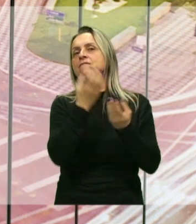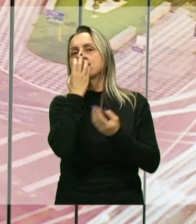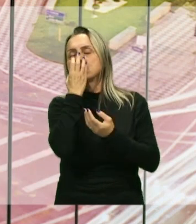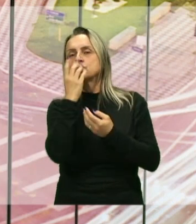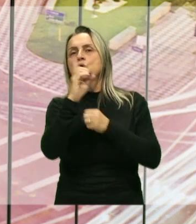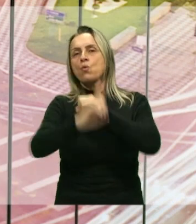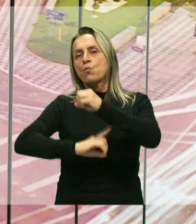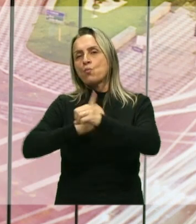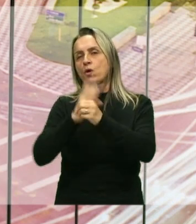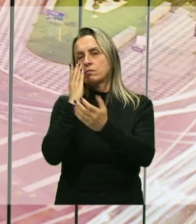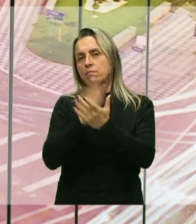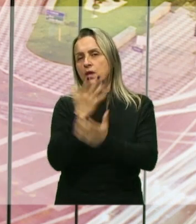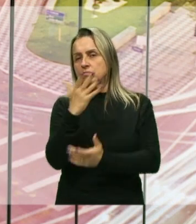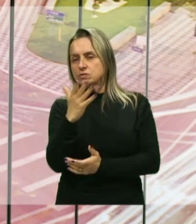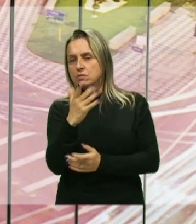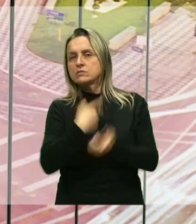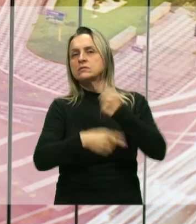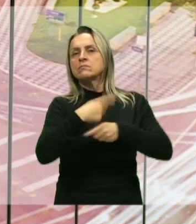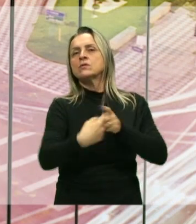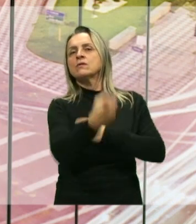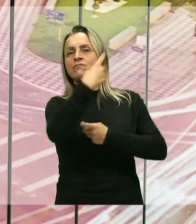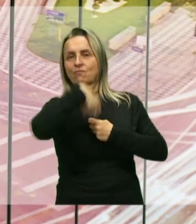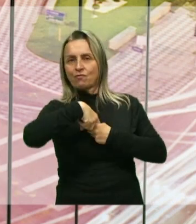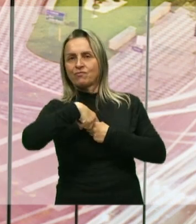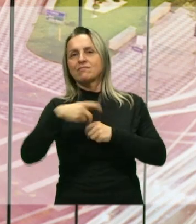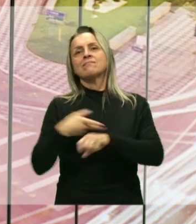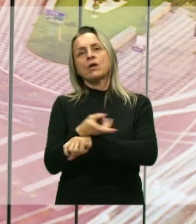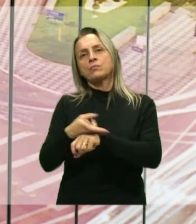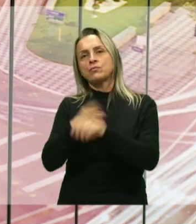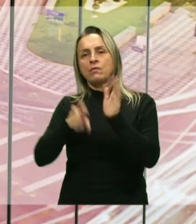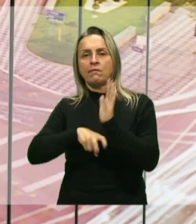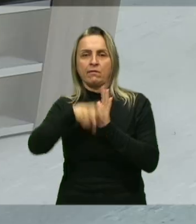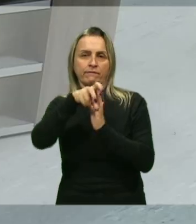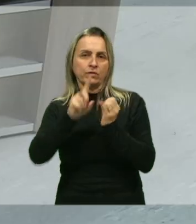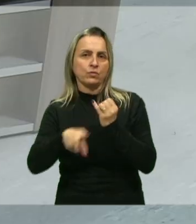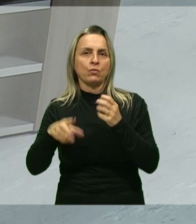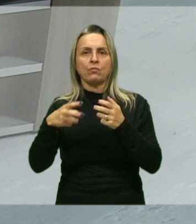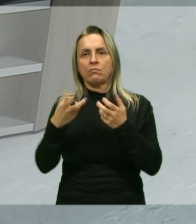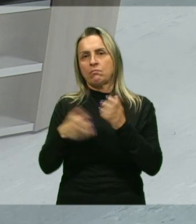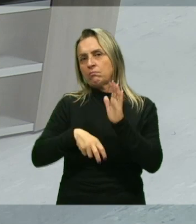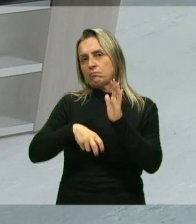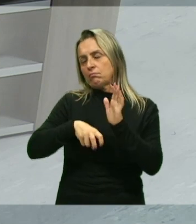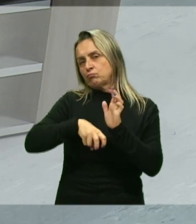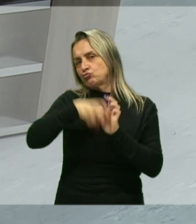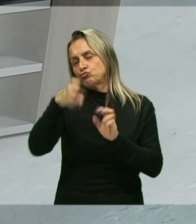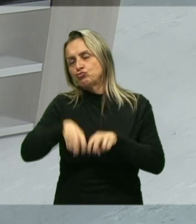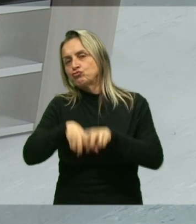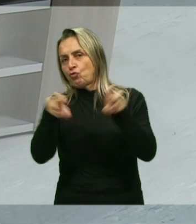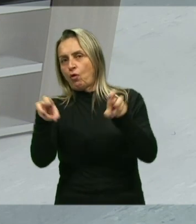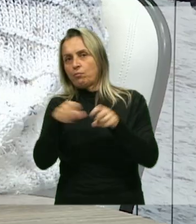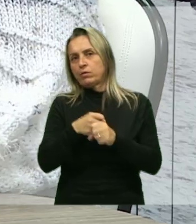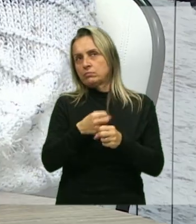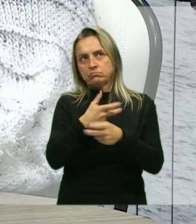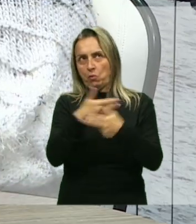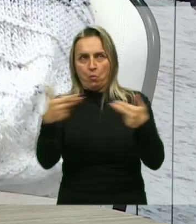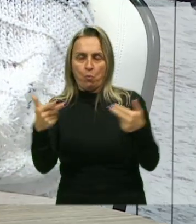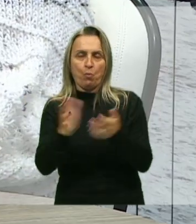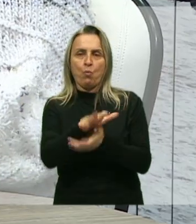faixa, uma direita, uma esquerda, um elevador, um shopping, né? O que for, né? E assim, você falou em